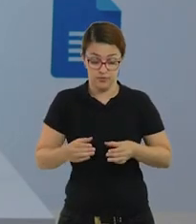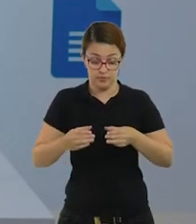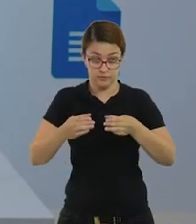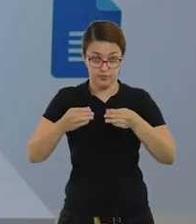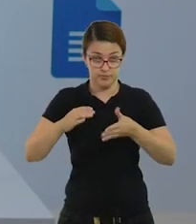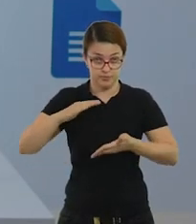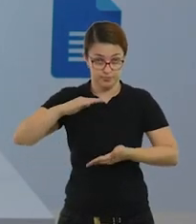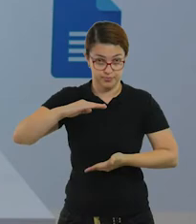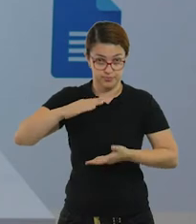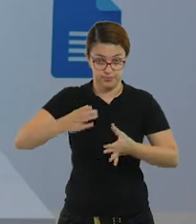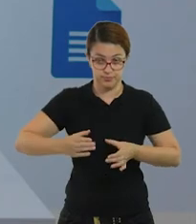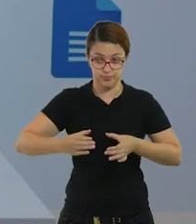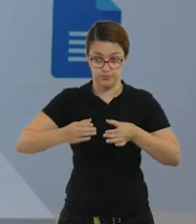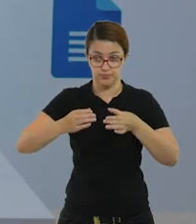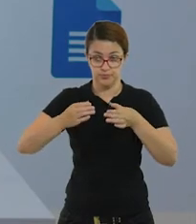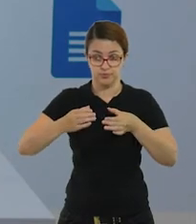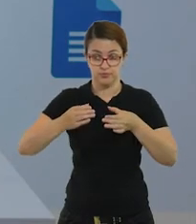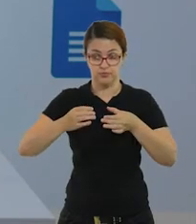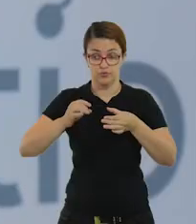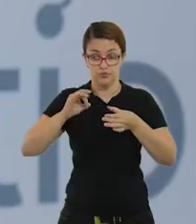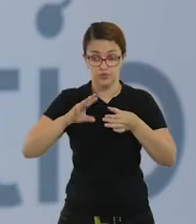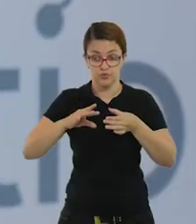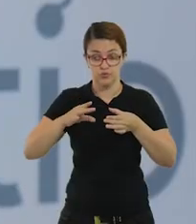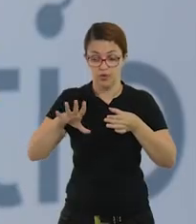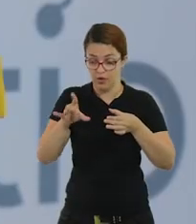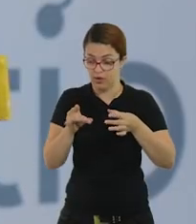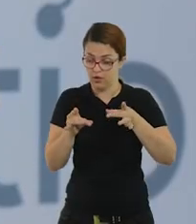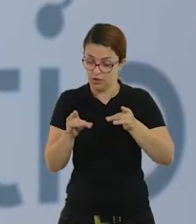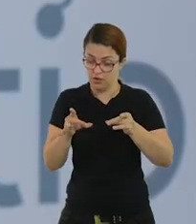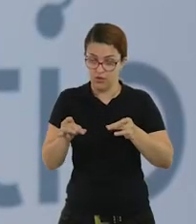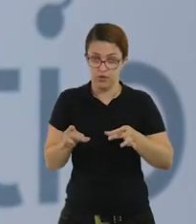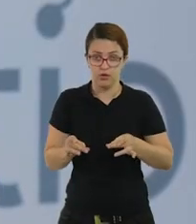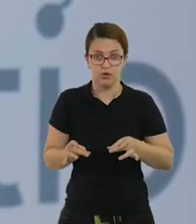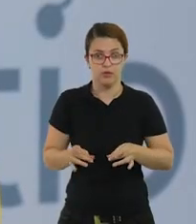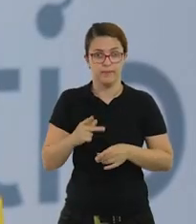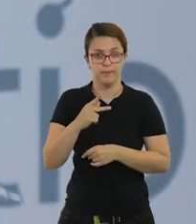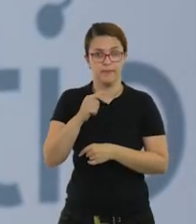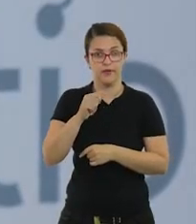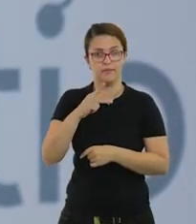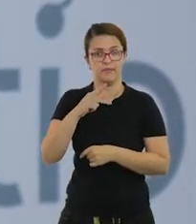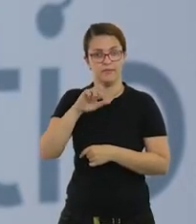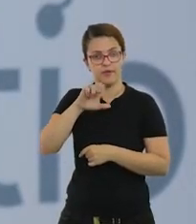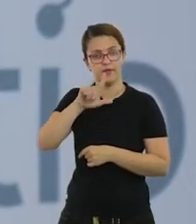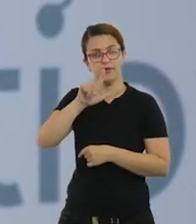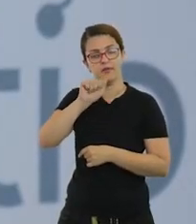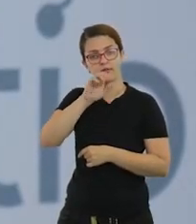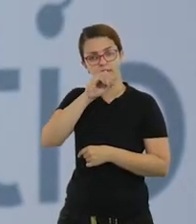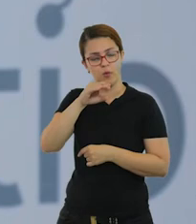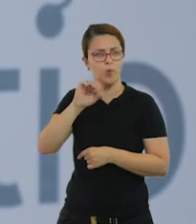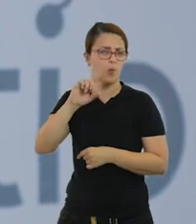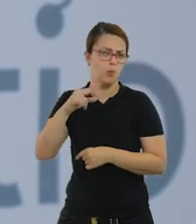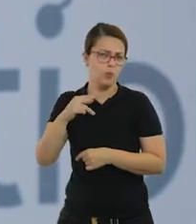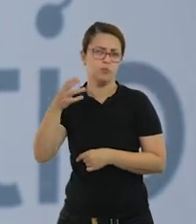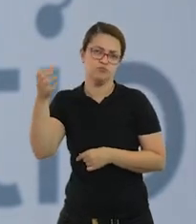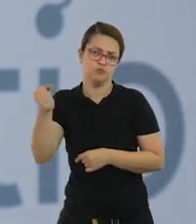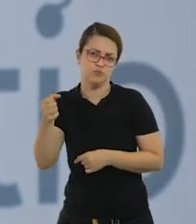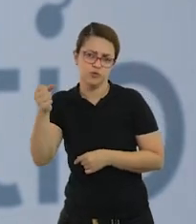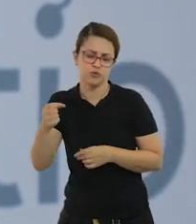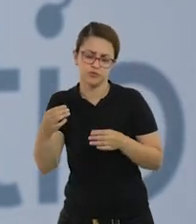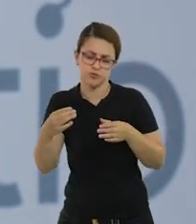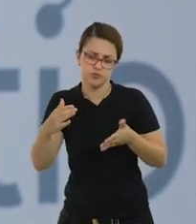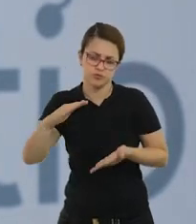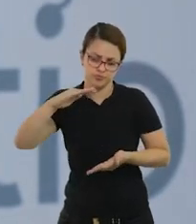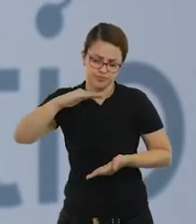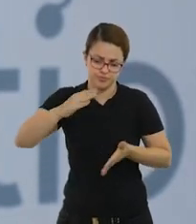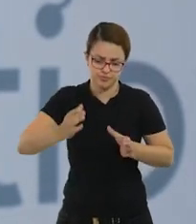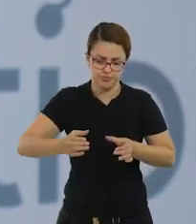com uma caixinha que já vem vazada e só completei com papelão. Mas vocês podem fazer com caixinha de leite ou com qualquer